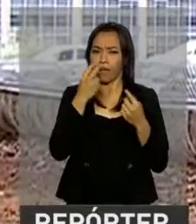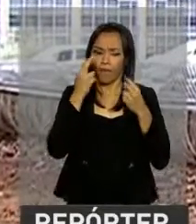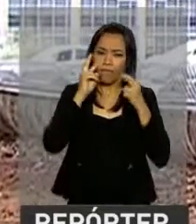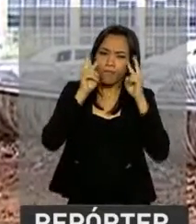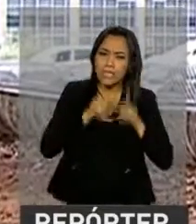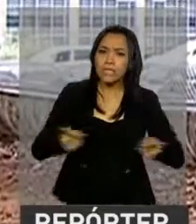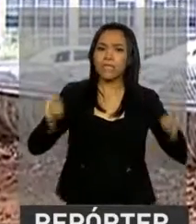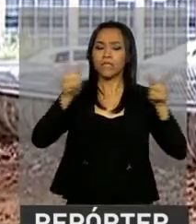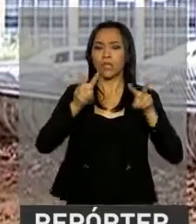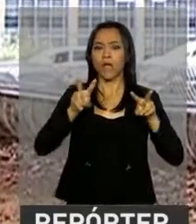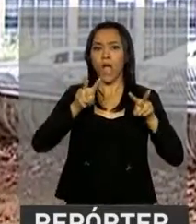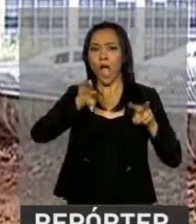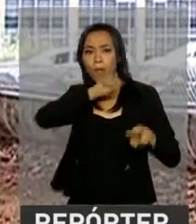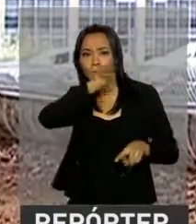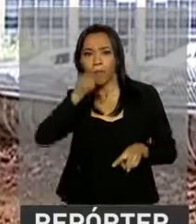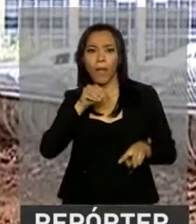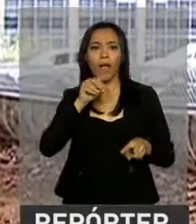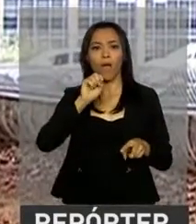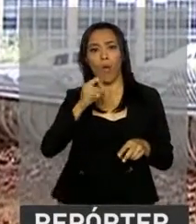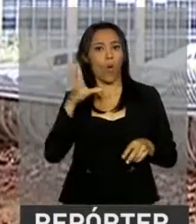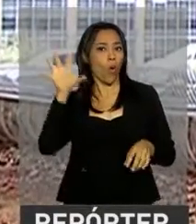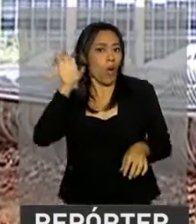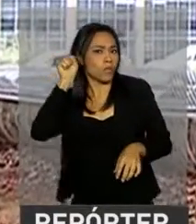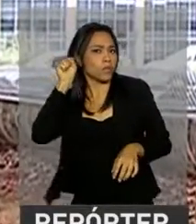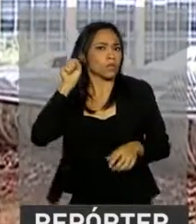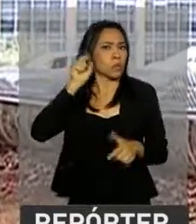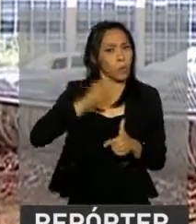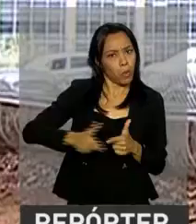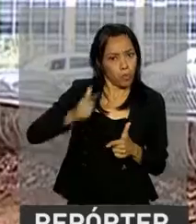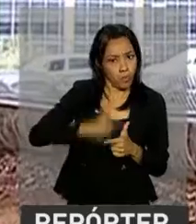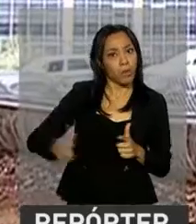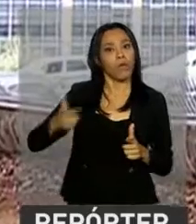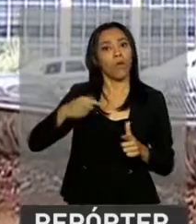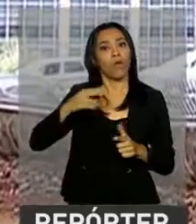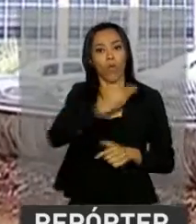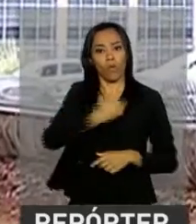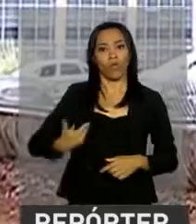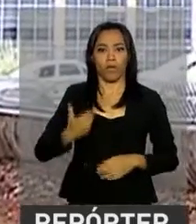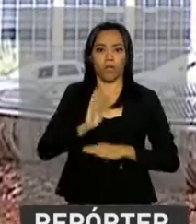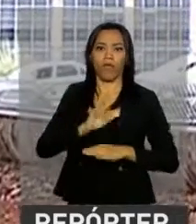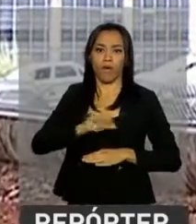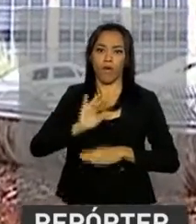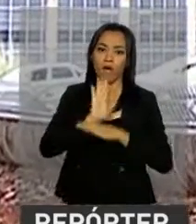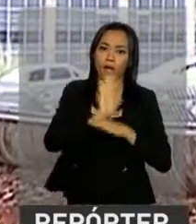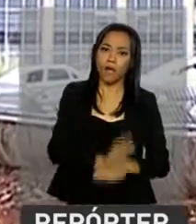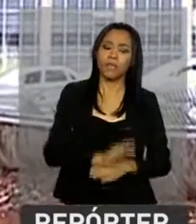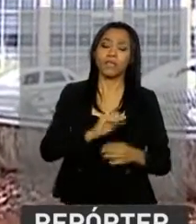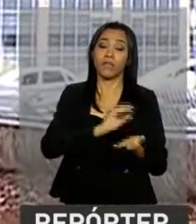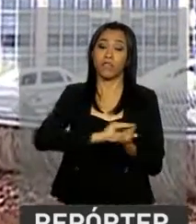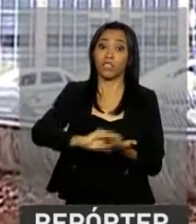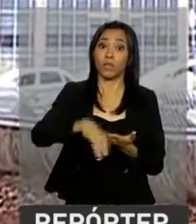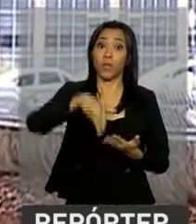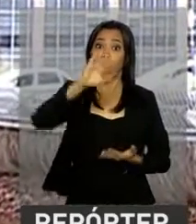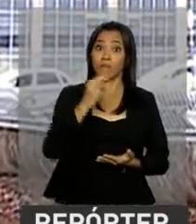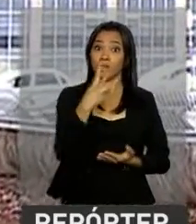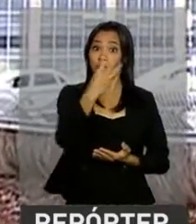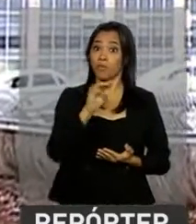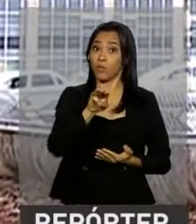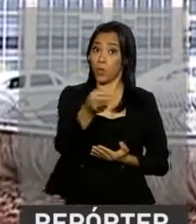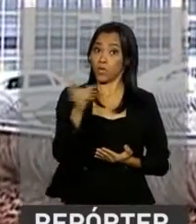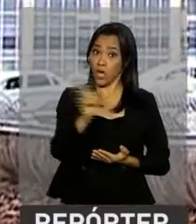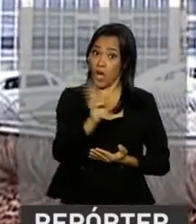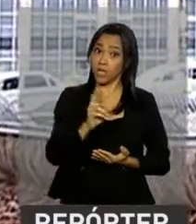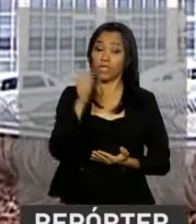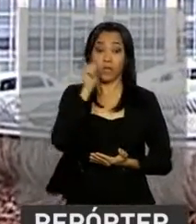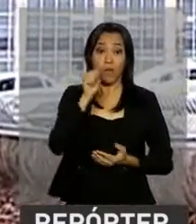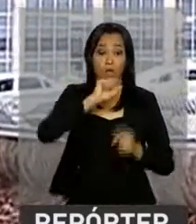fala e na audição além disso o governo está investindo quase 53 milhões de reais para que as gestantes possam fazer uma